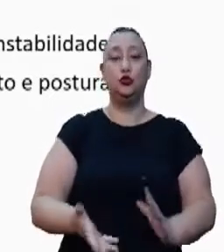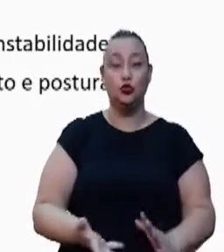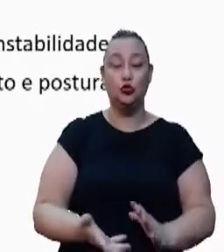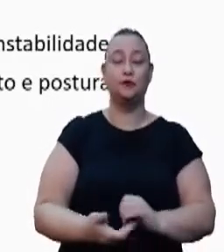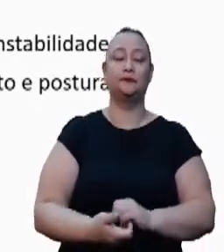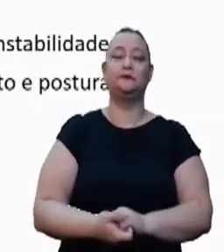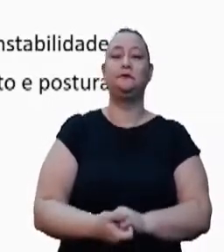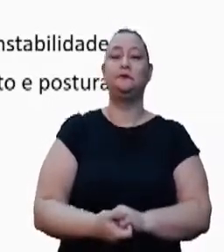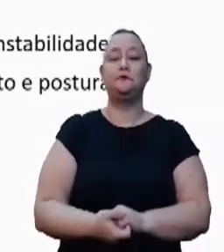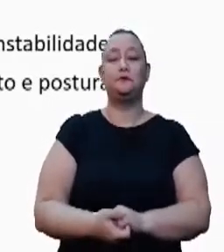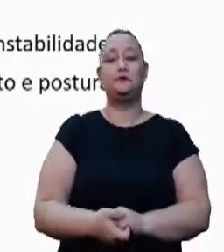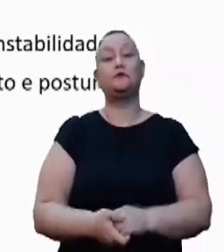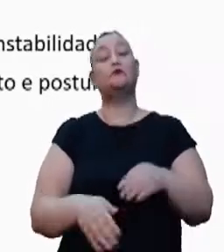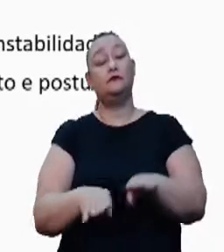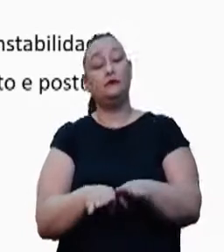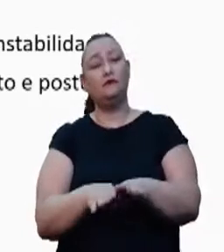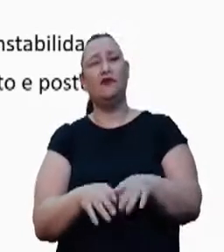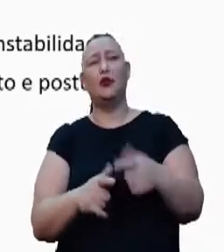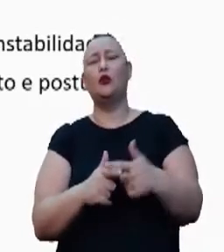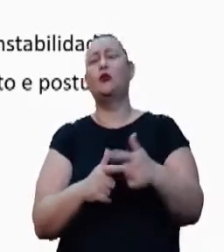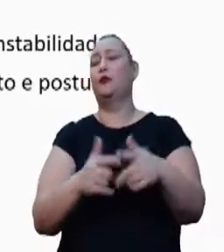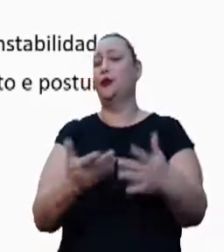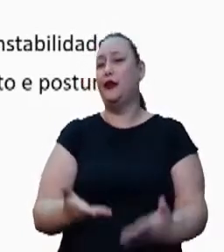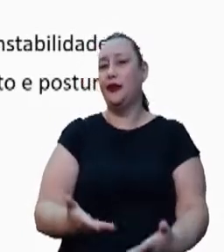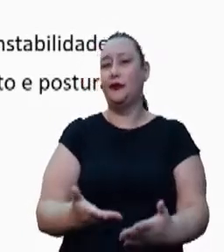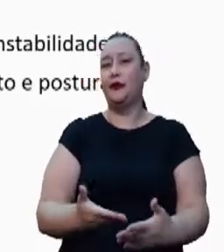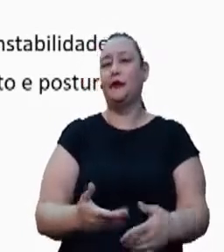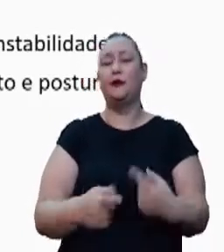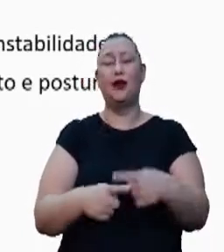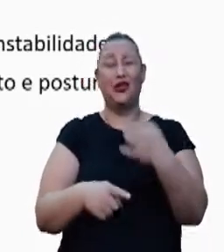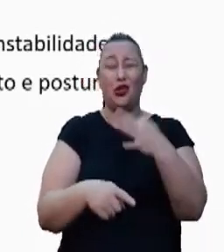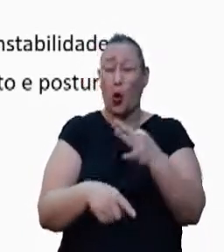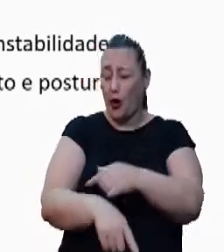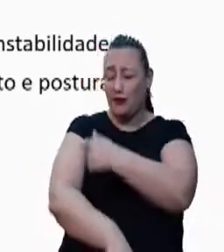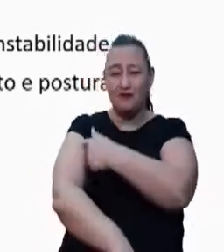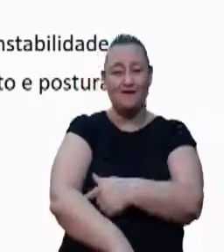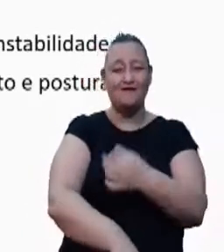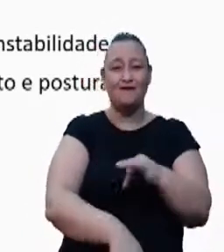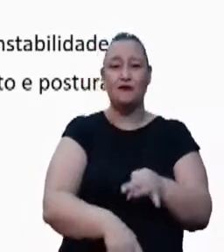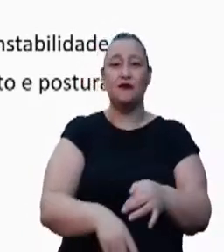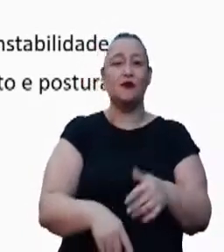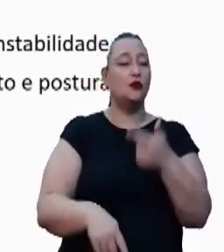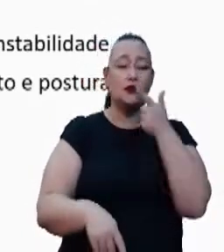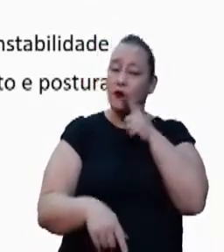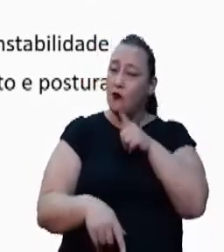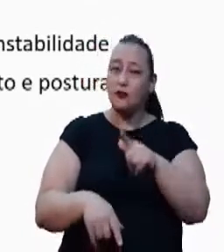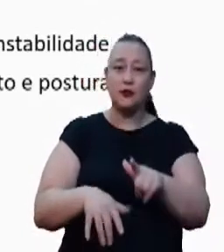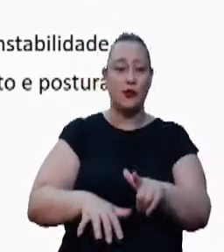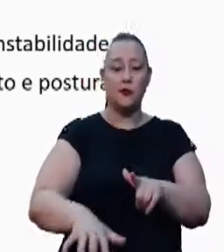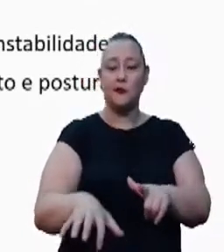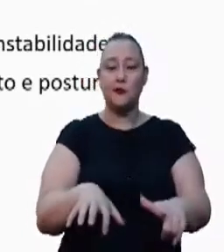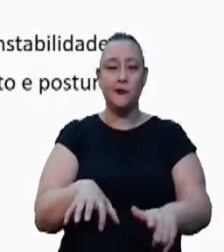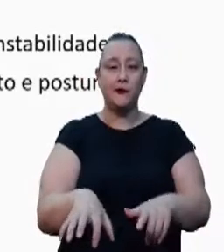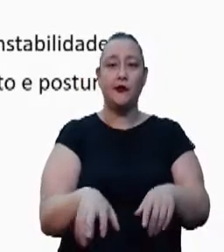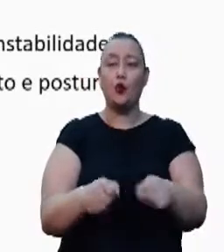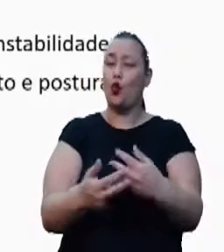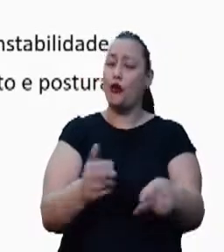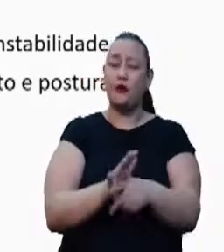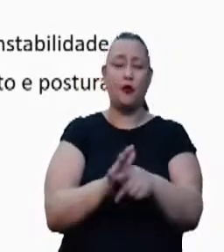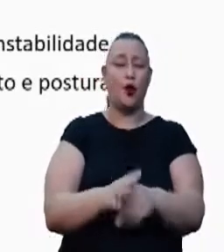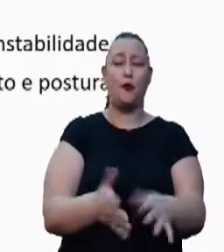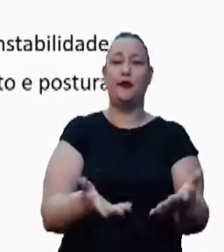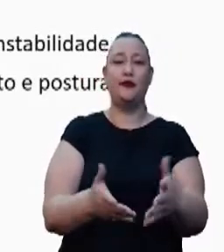básico. E quais são as queixas? Rigidez muscular, a destreza deficiente na realização de tarefas